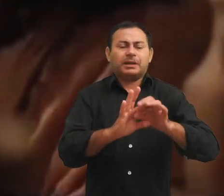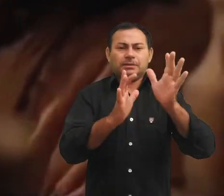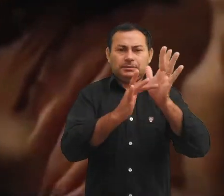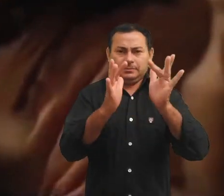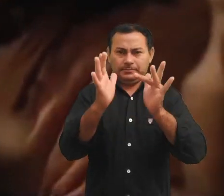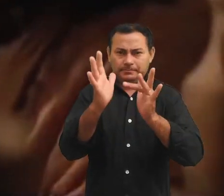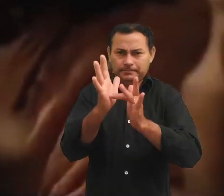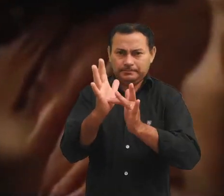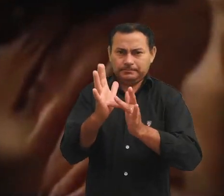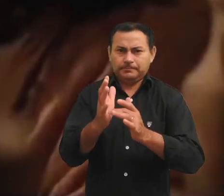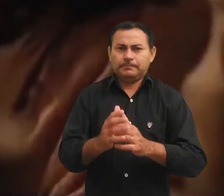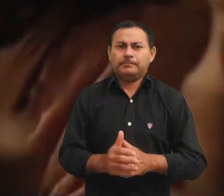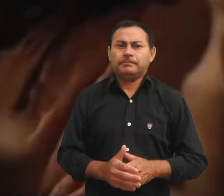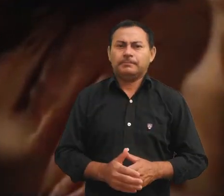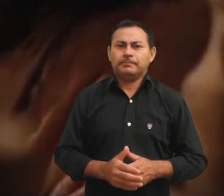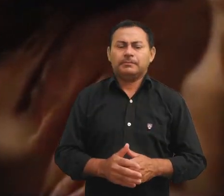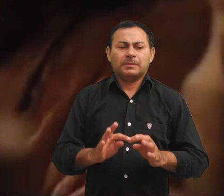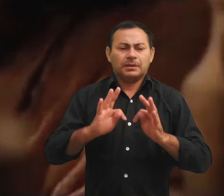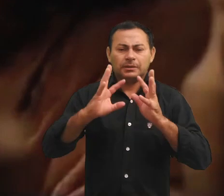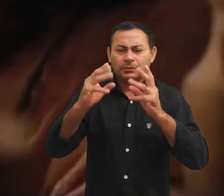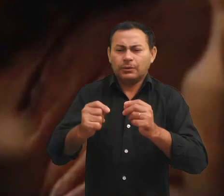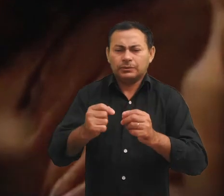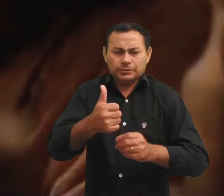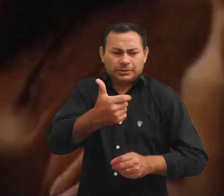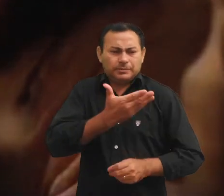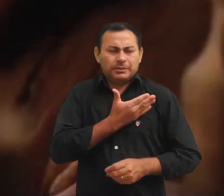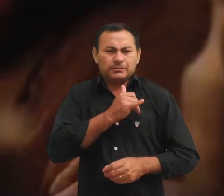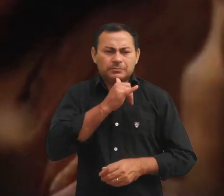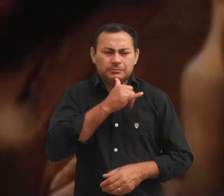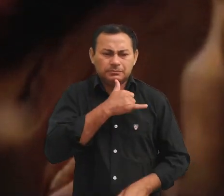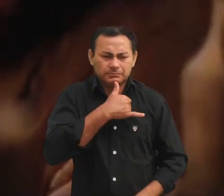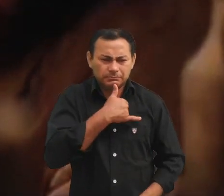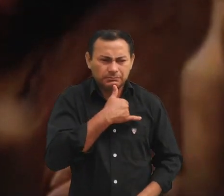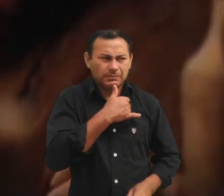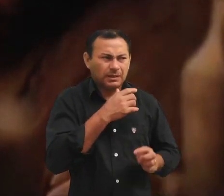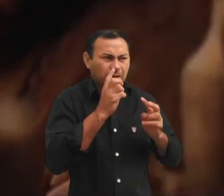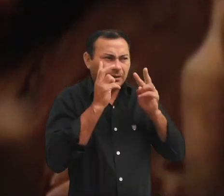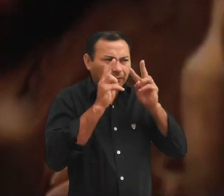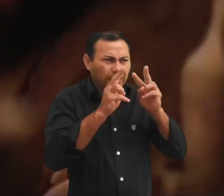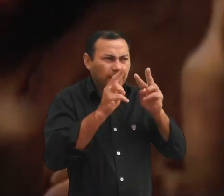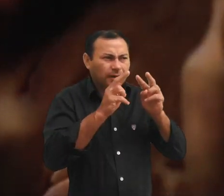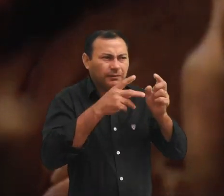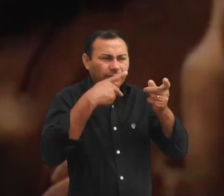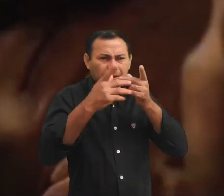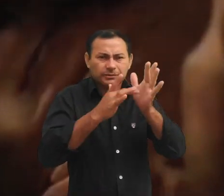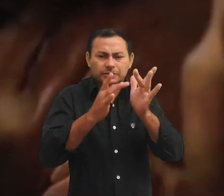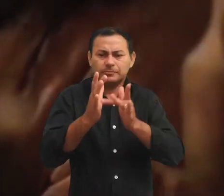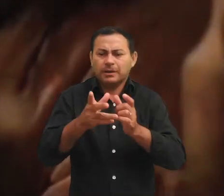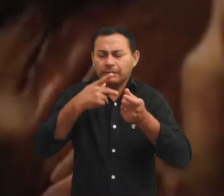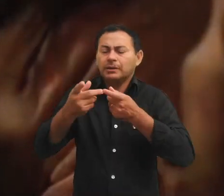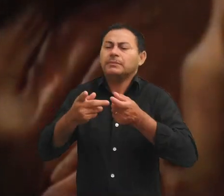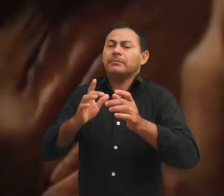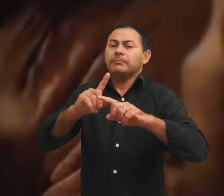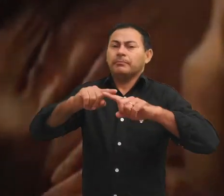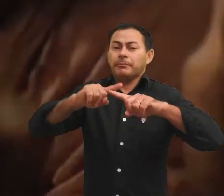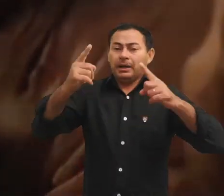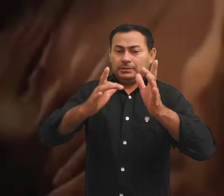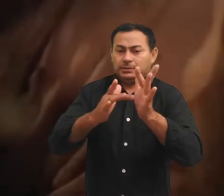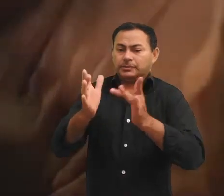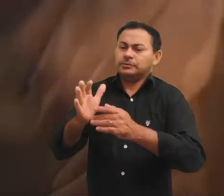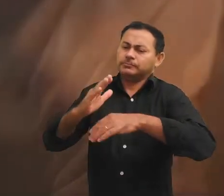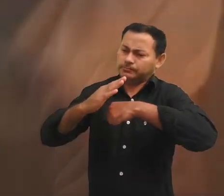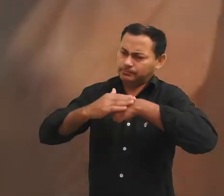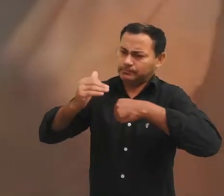mais ligados a ele. Todos eles ficaram tristes ao ouvir isso, mas Jesus os